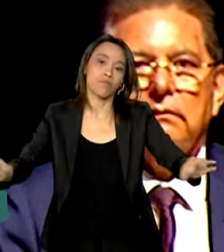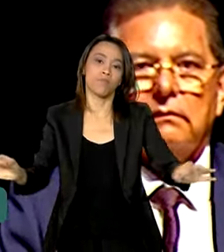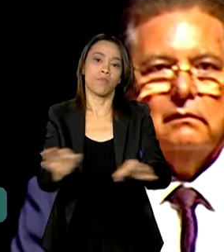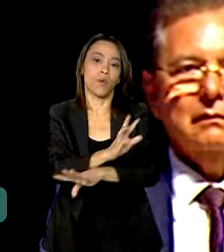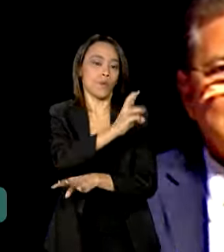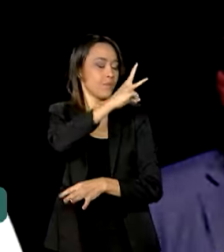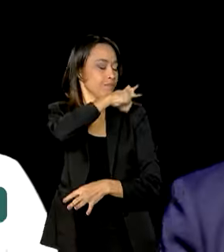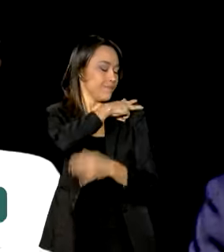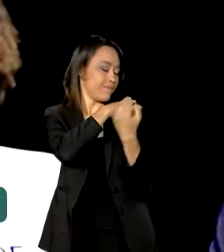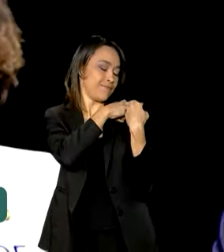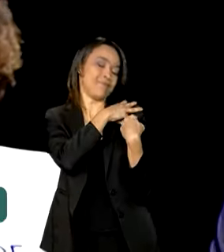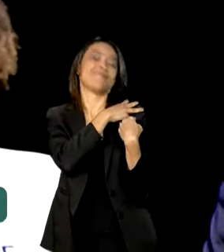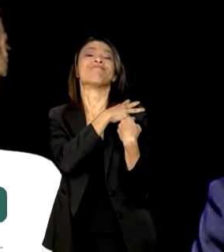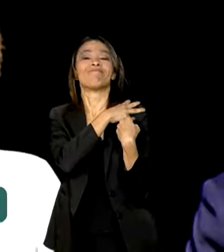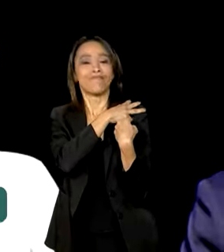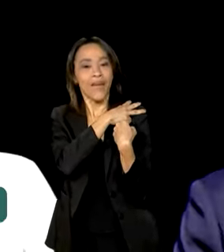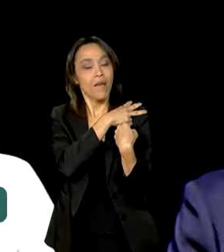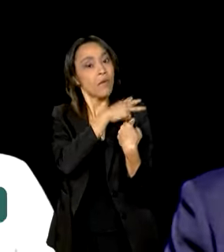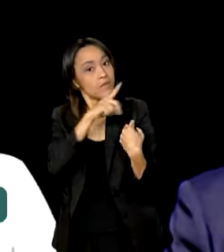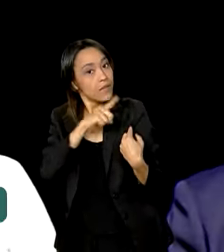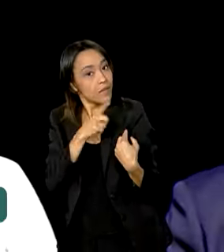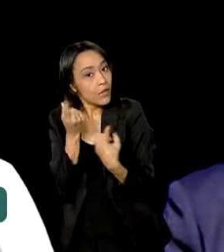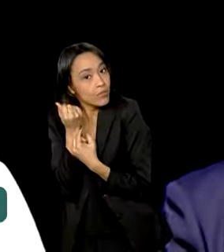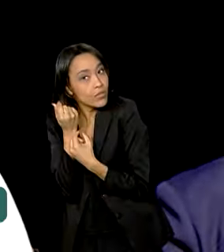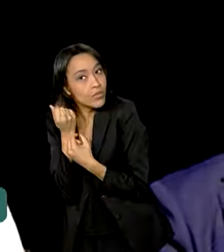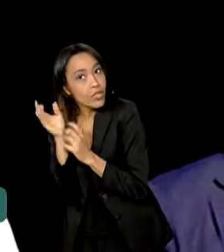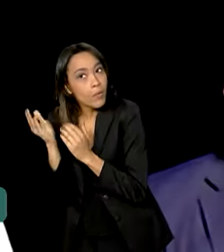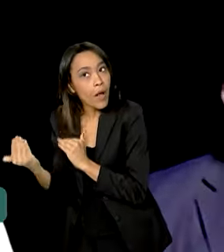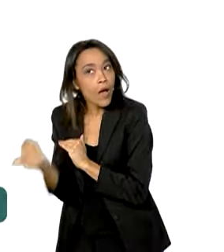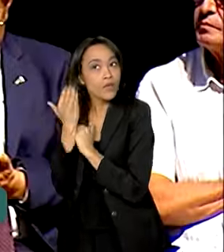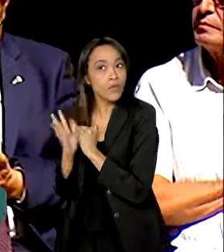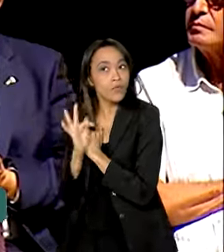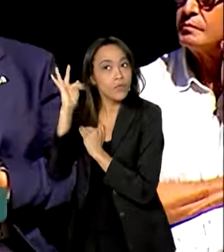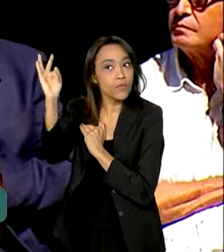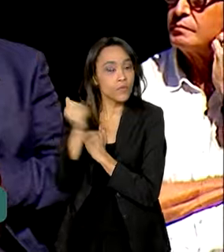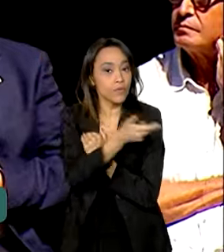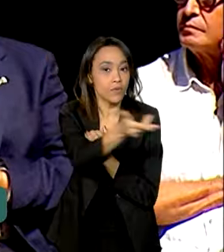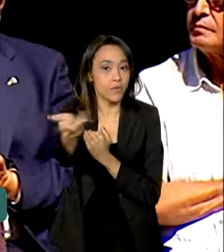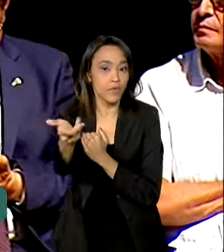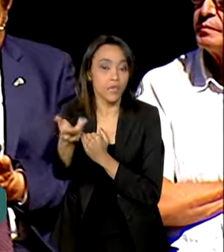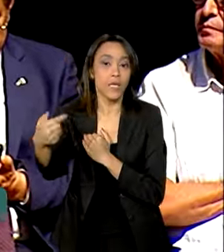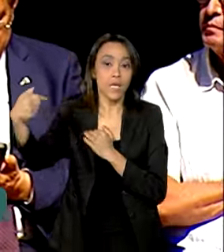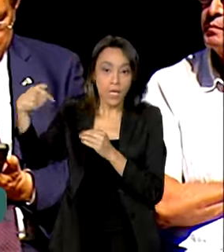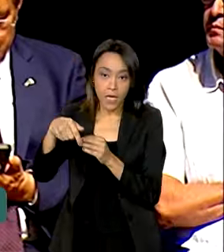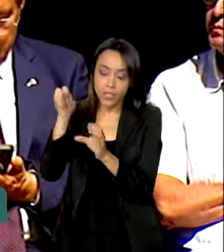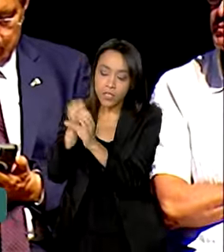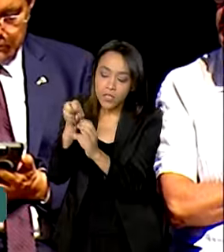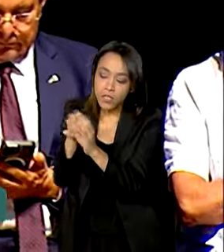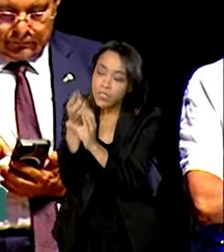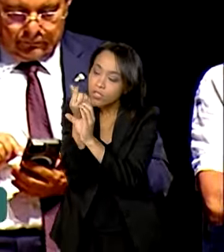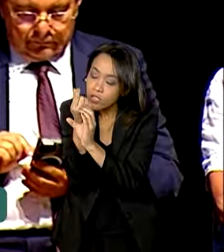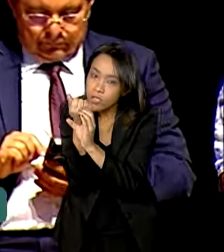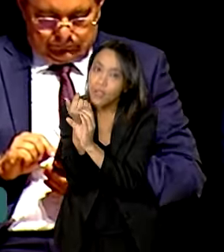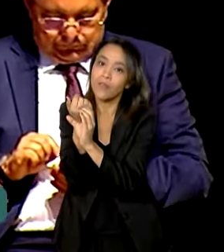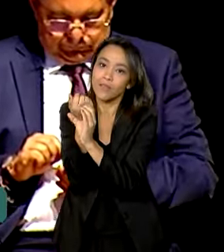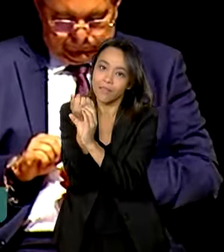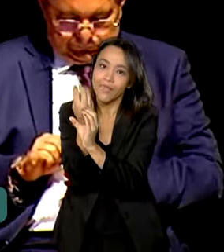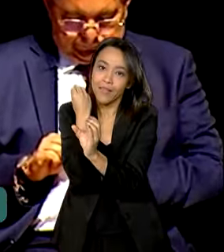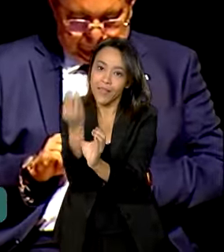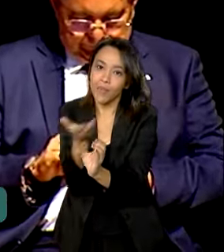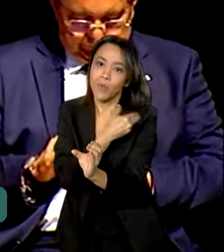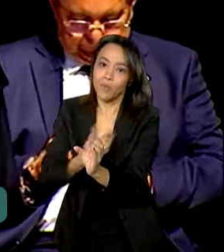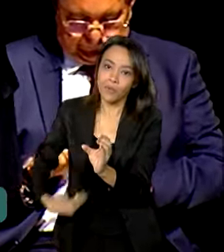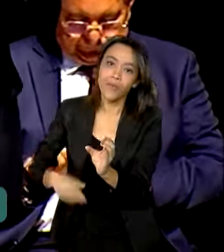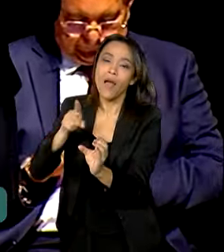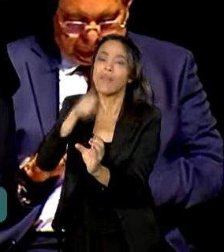que é exatamente para vocês terem um pé de meia para o futuro de vocês. E esse pé de meia vai ser exatamente para que, se ela quiser